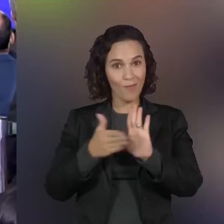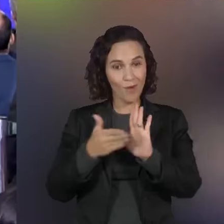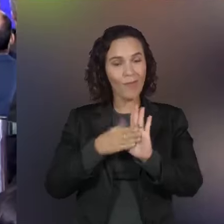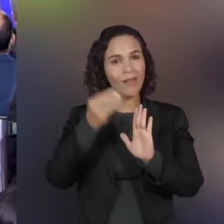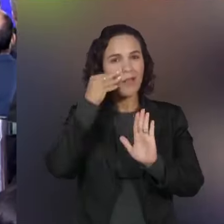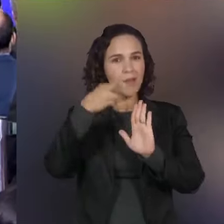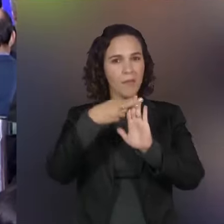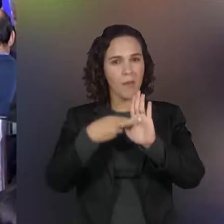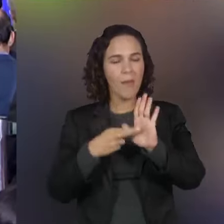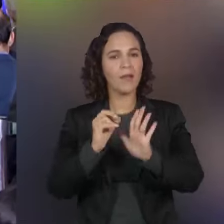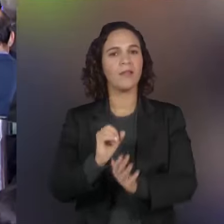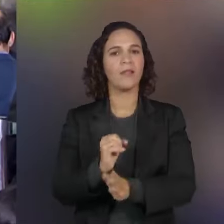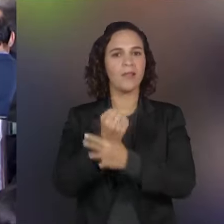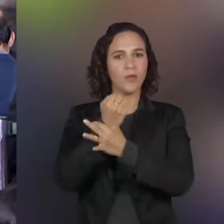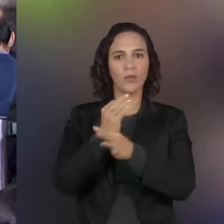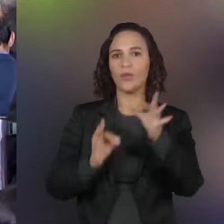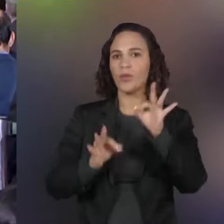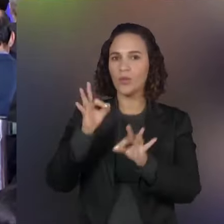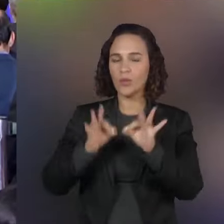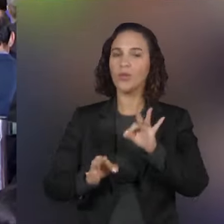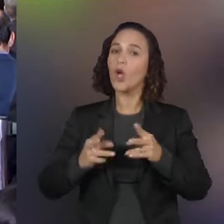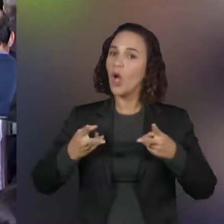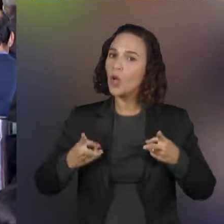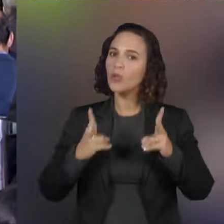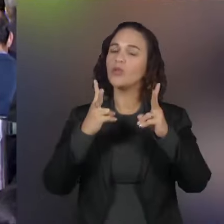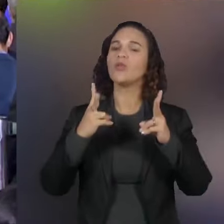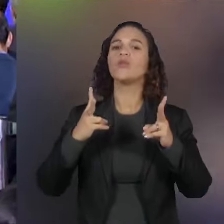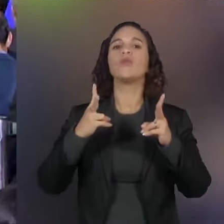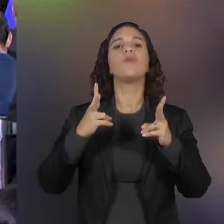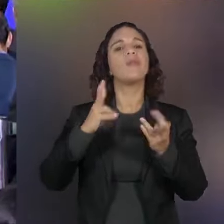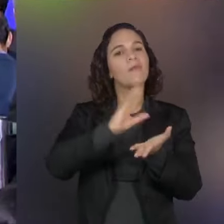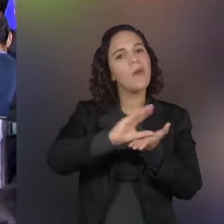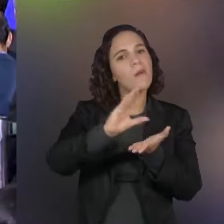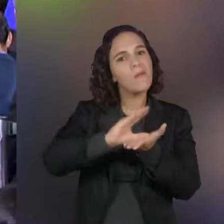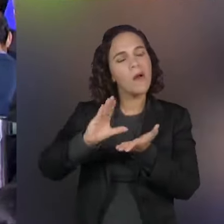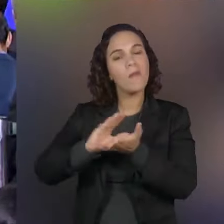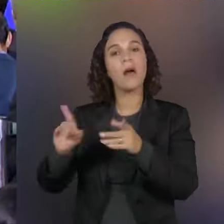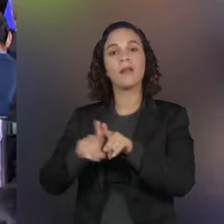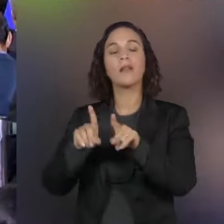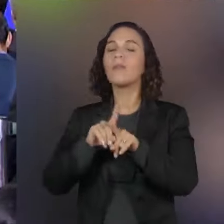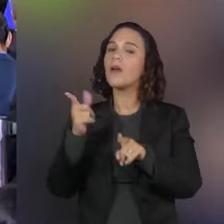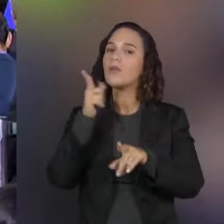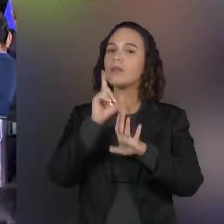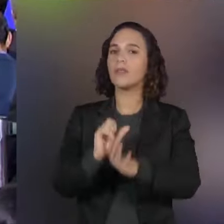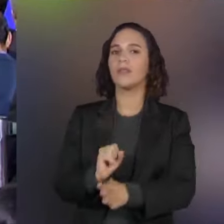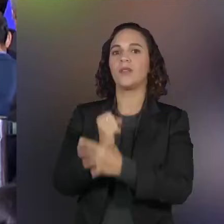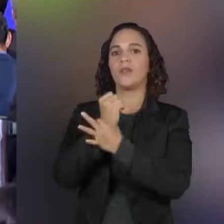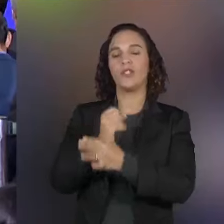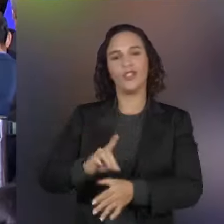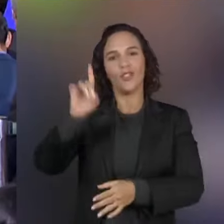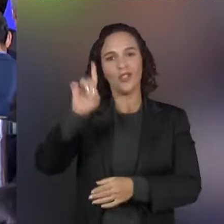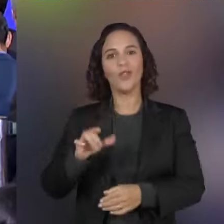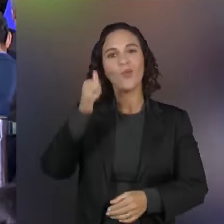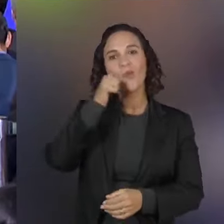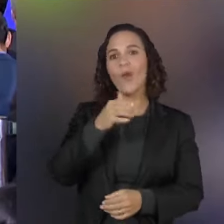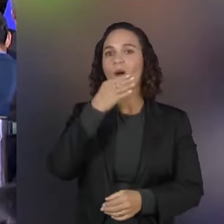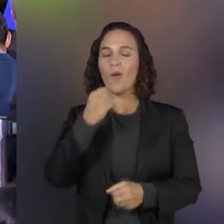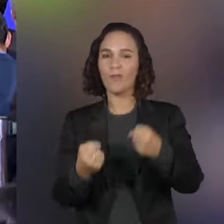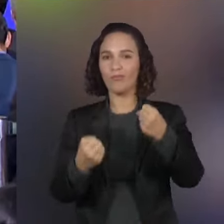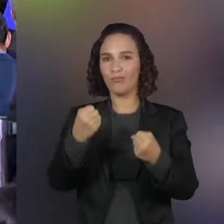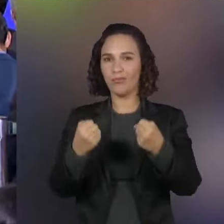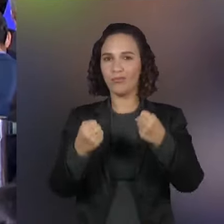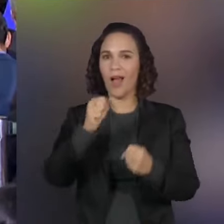jurídica para as empresas seguirem investindo e, ao mesmo tempo, assegure direitos às trabalhadoras e trabalhadores de